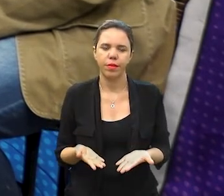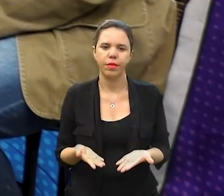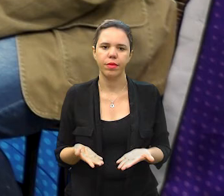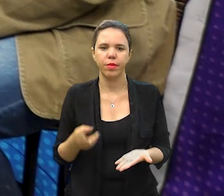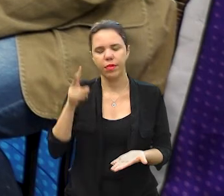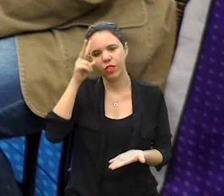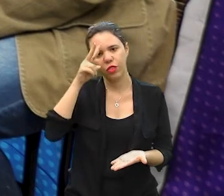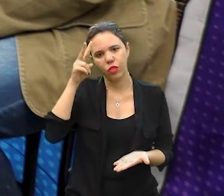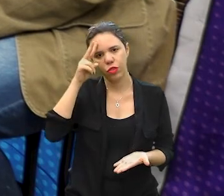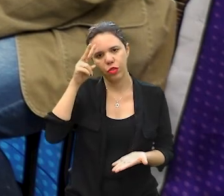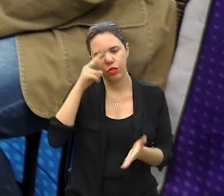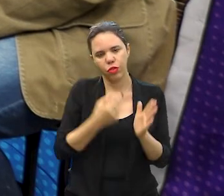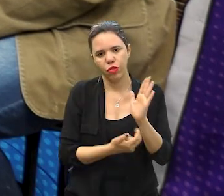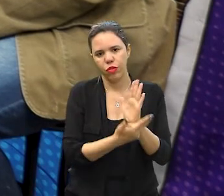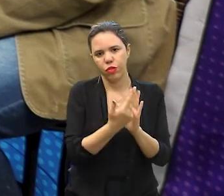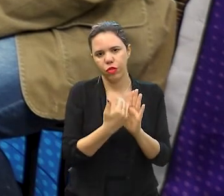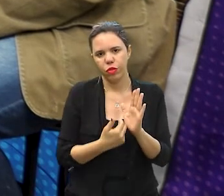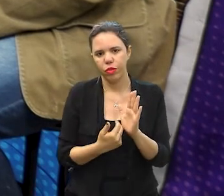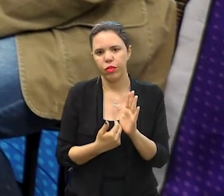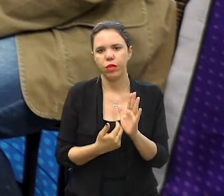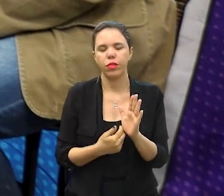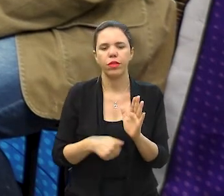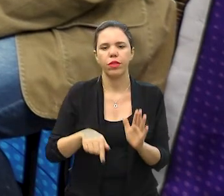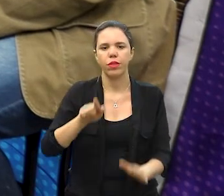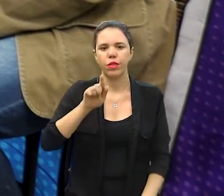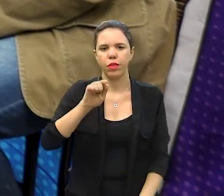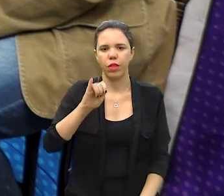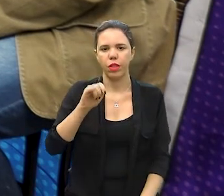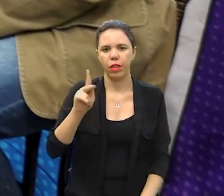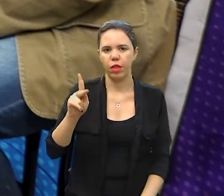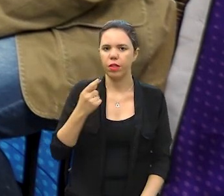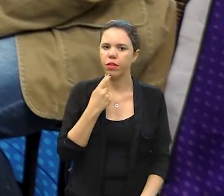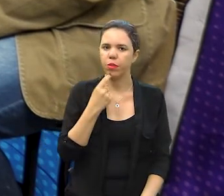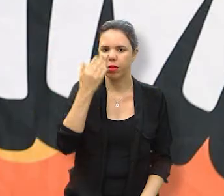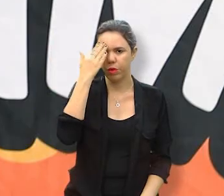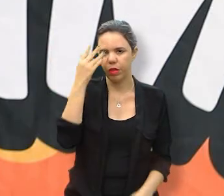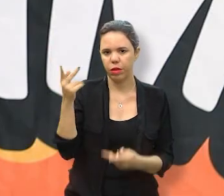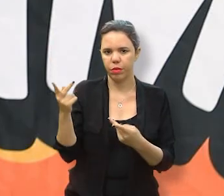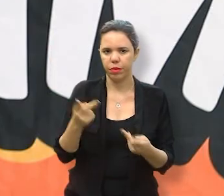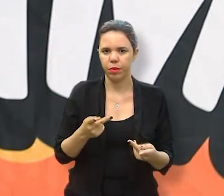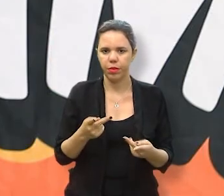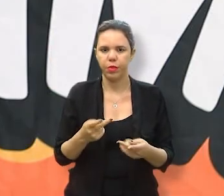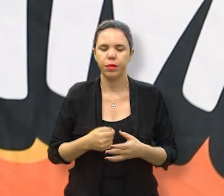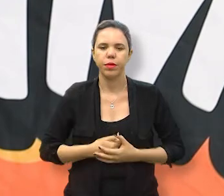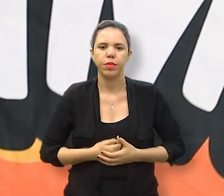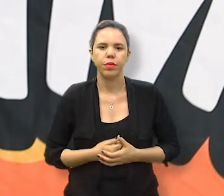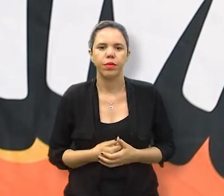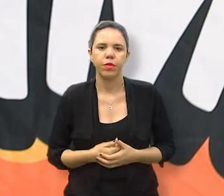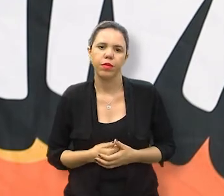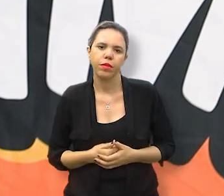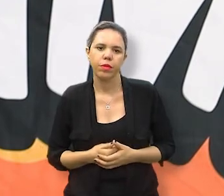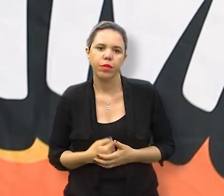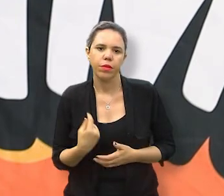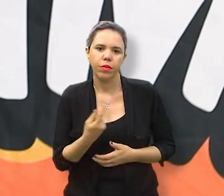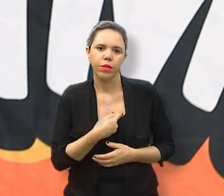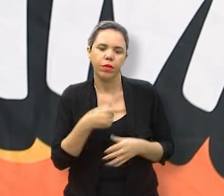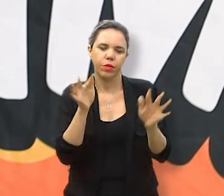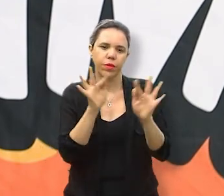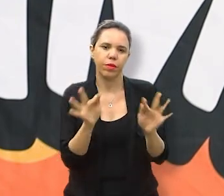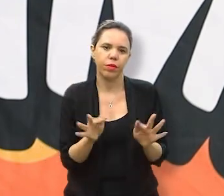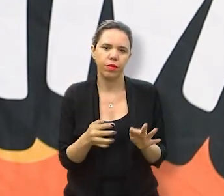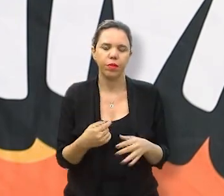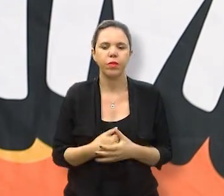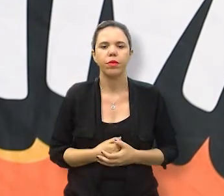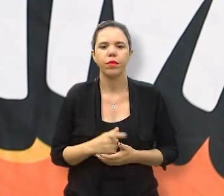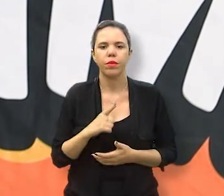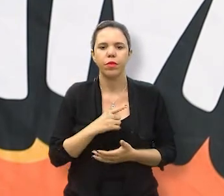em quadrinhos e da cena geek de Campinas. Muito obrigado pelo convite. Imagina! E a gente que fica feliz em